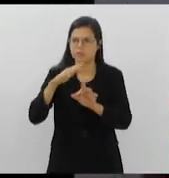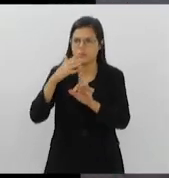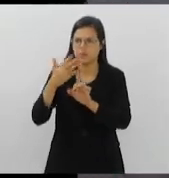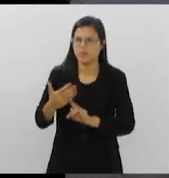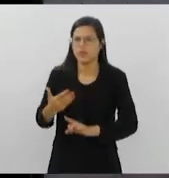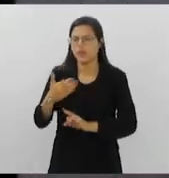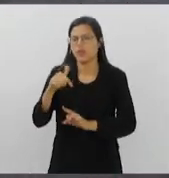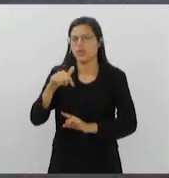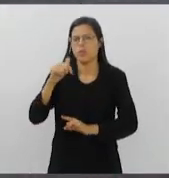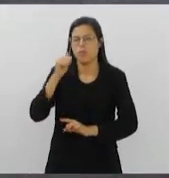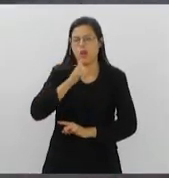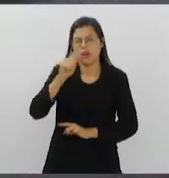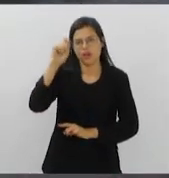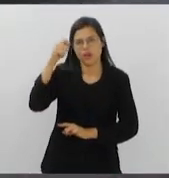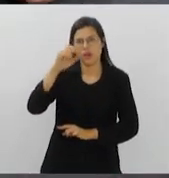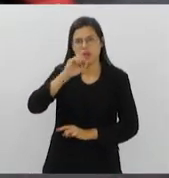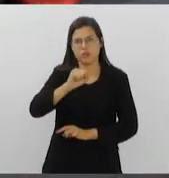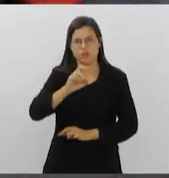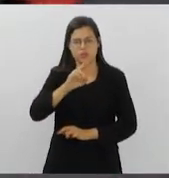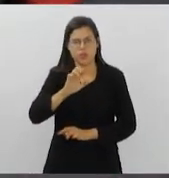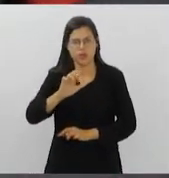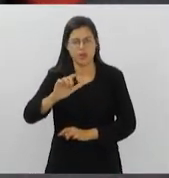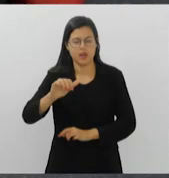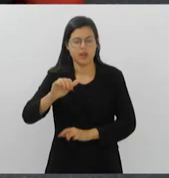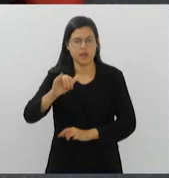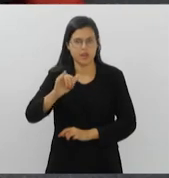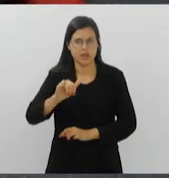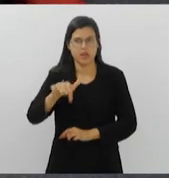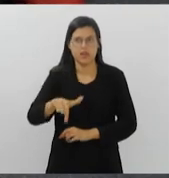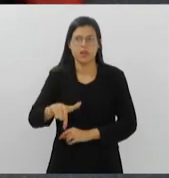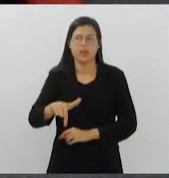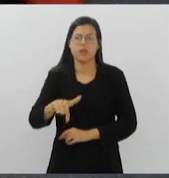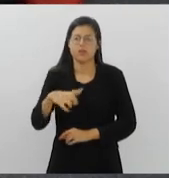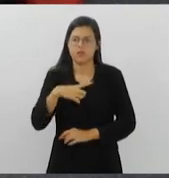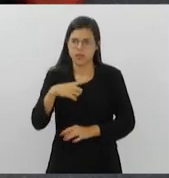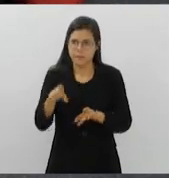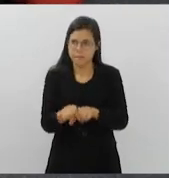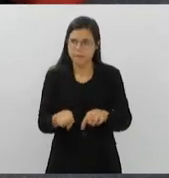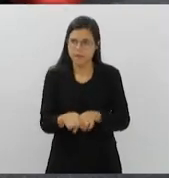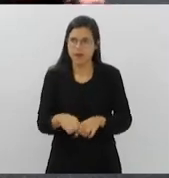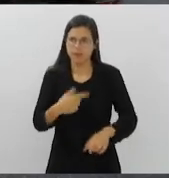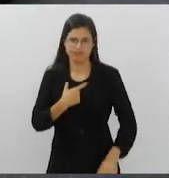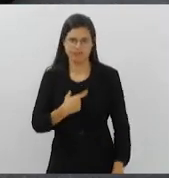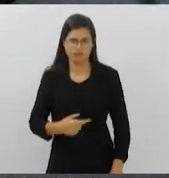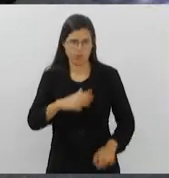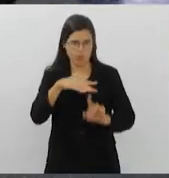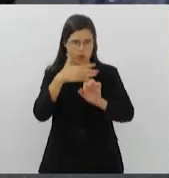Carneiro, que também recebeu uma importante honraria dessa casa. É